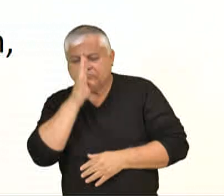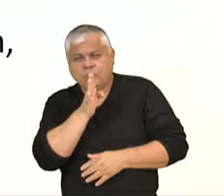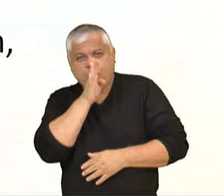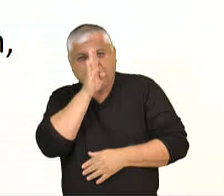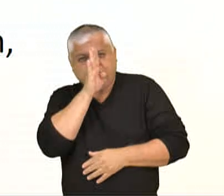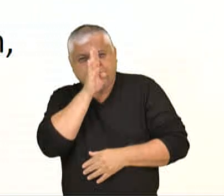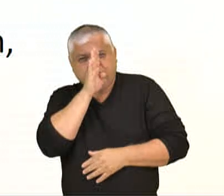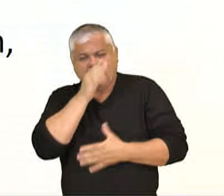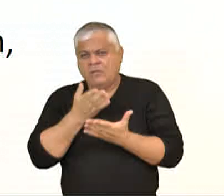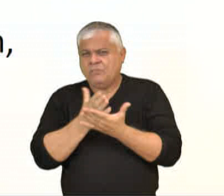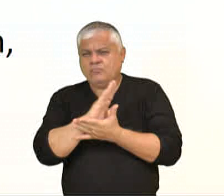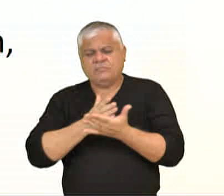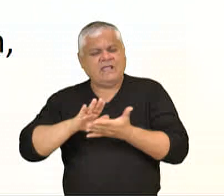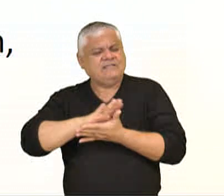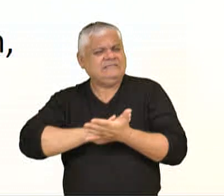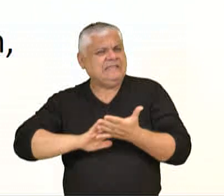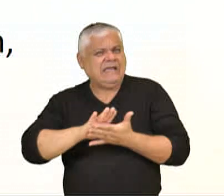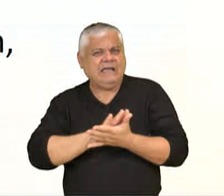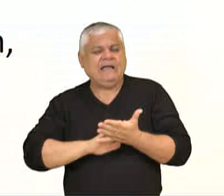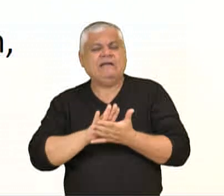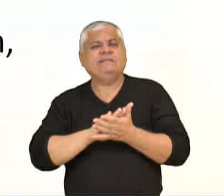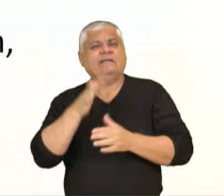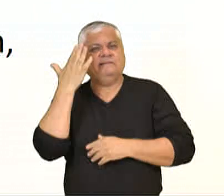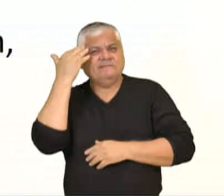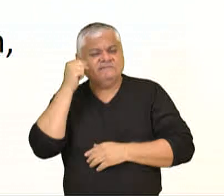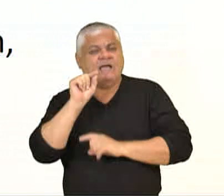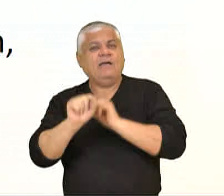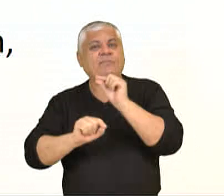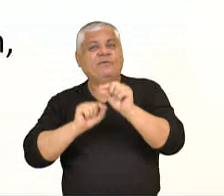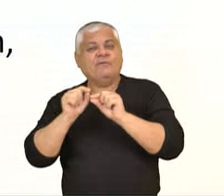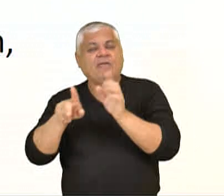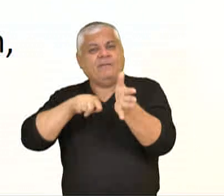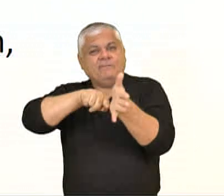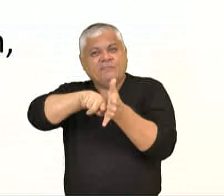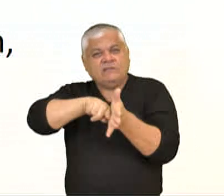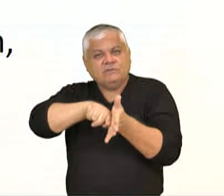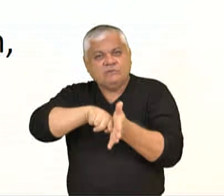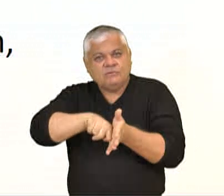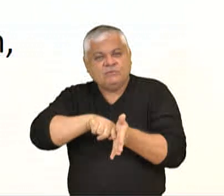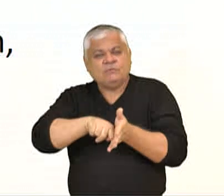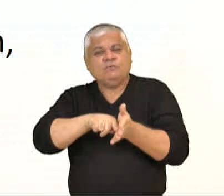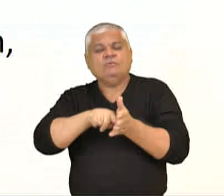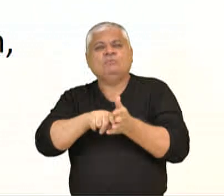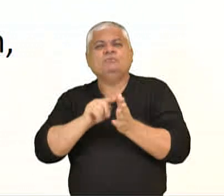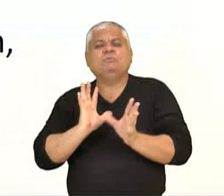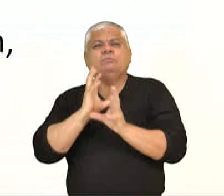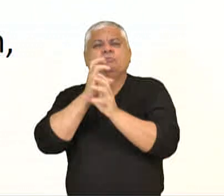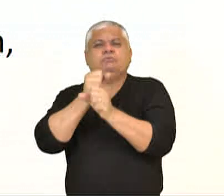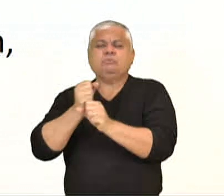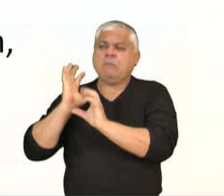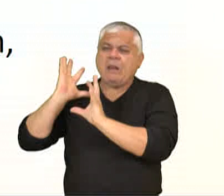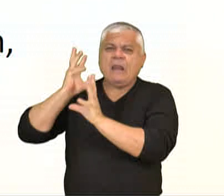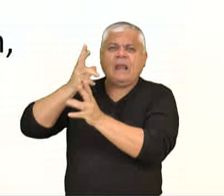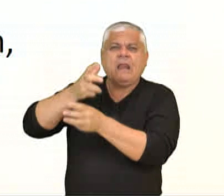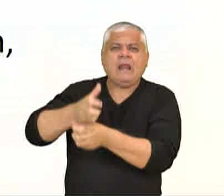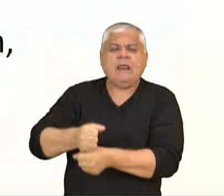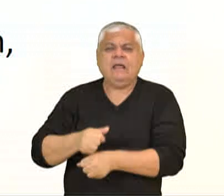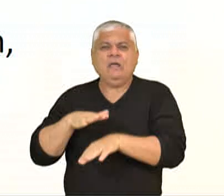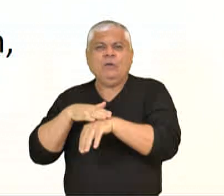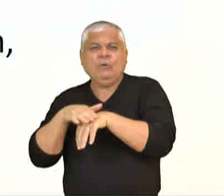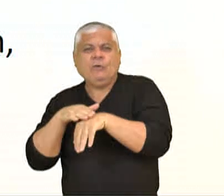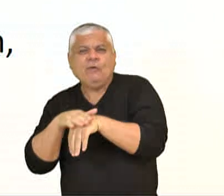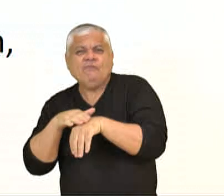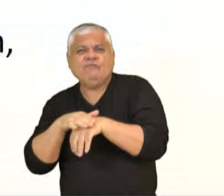O ponto está em que soube de tal arte por antepesquisas a cronologia miúda, conversinhas